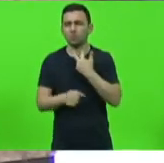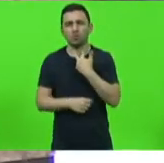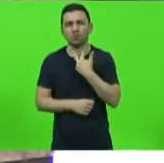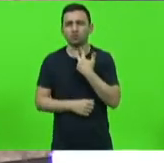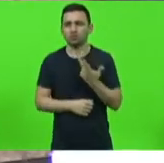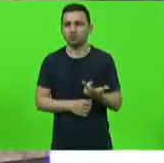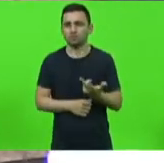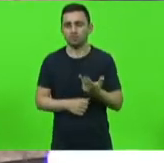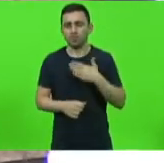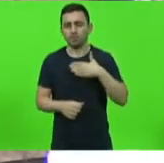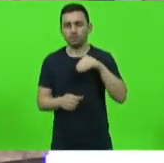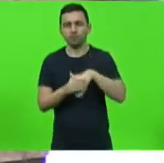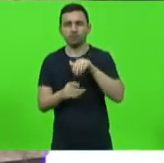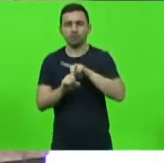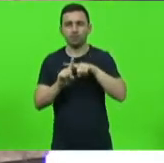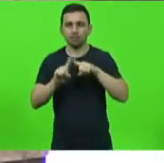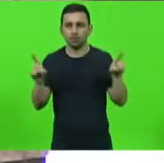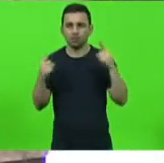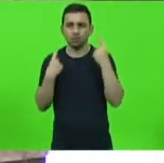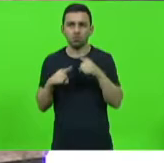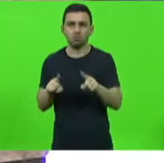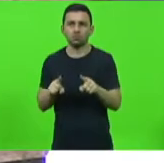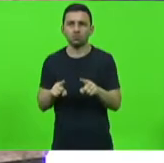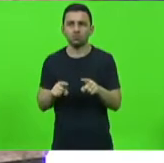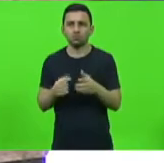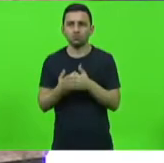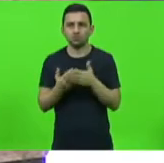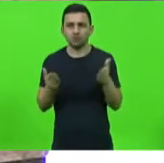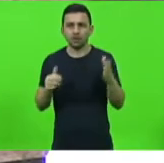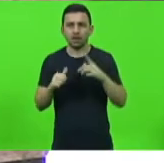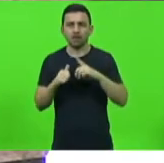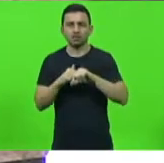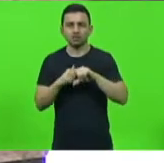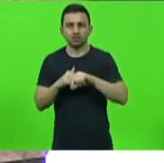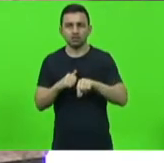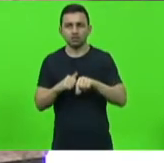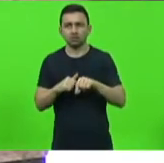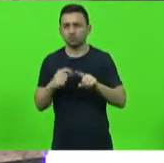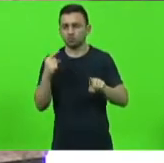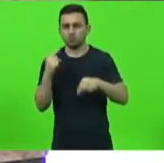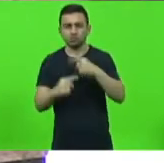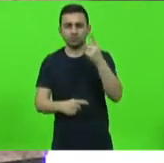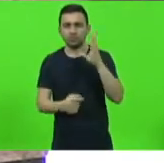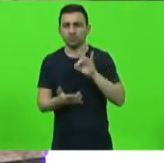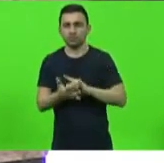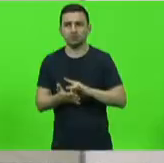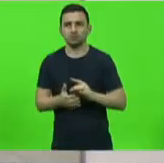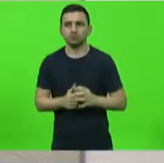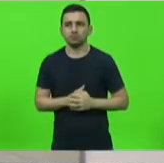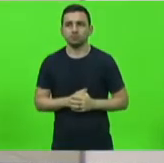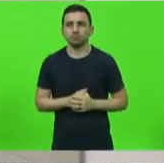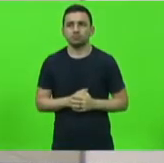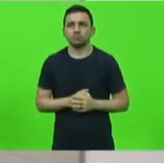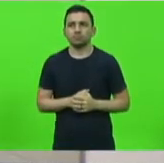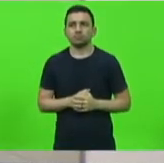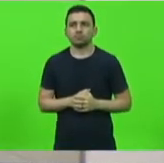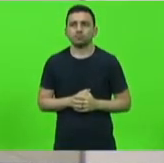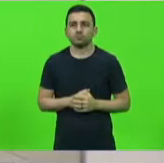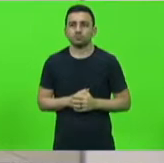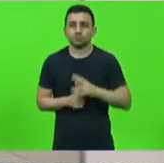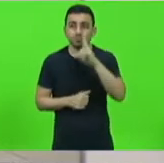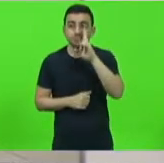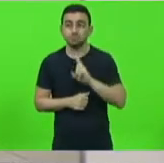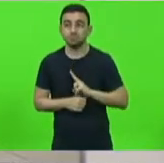meu voto é não contra esse artigo absurdo e desconectado com a realidade. Com a palavra, deputado Ivan Lattes.